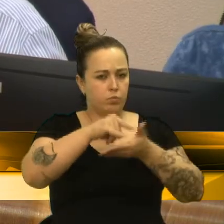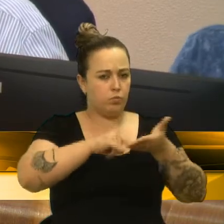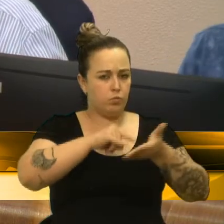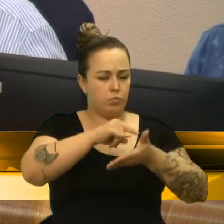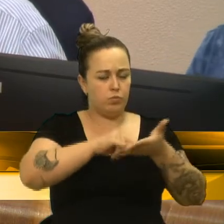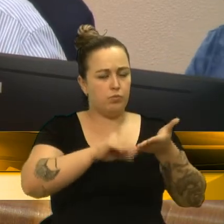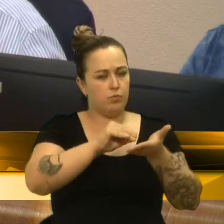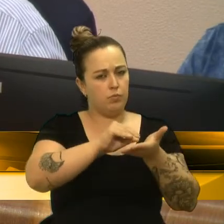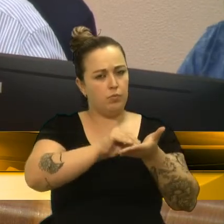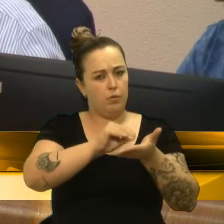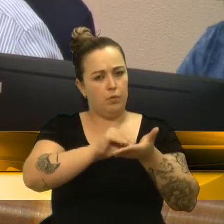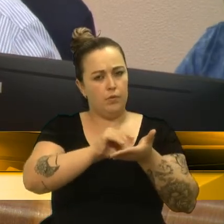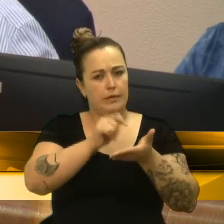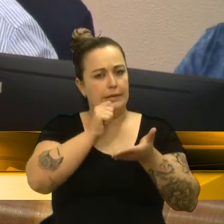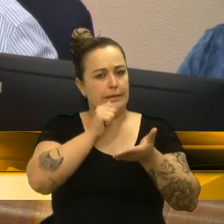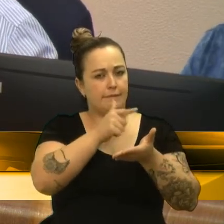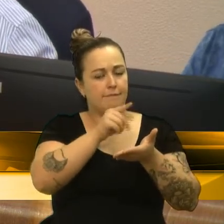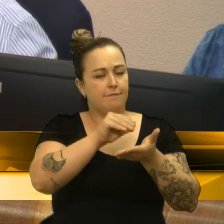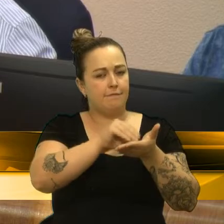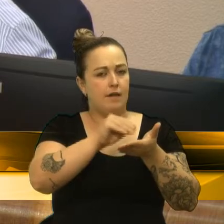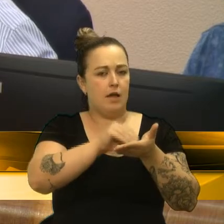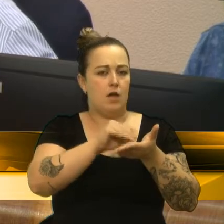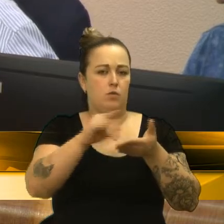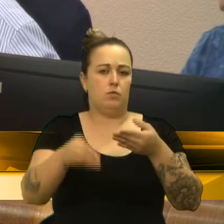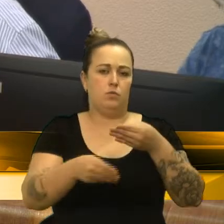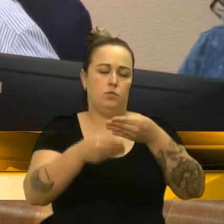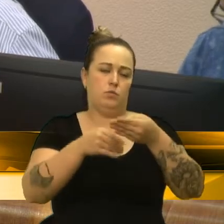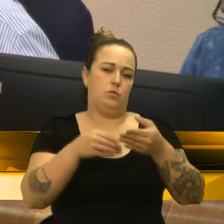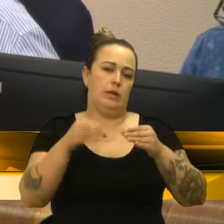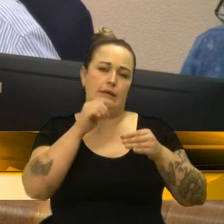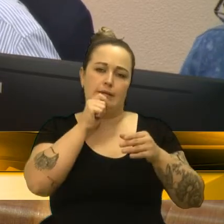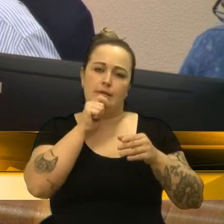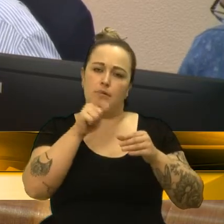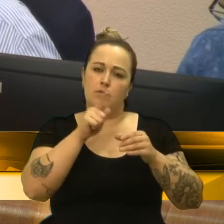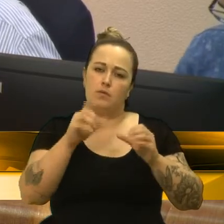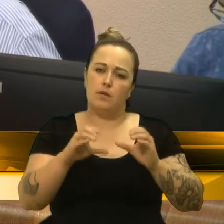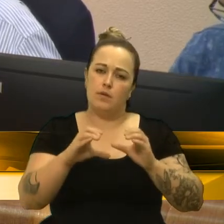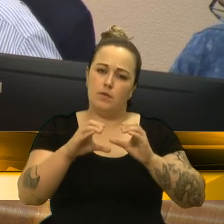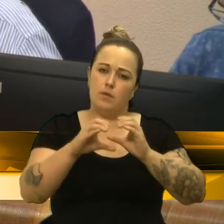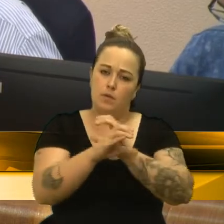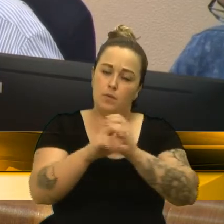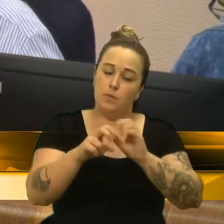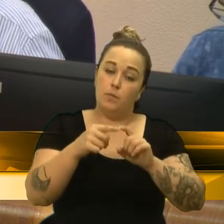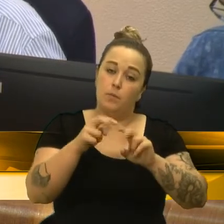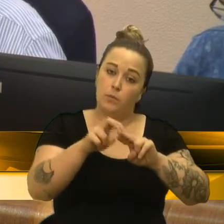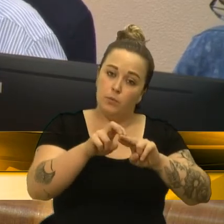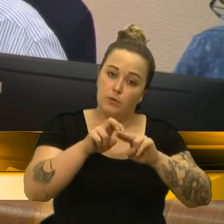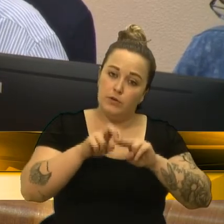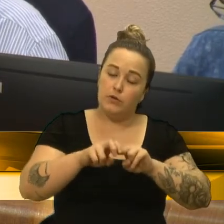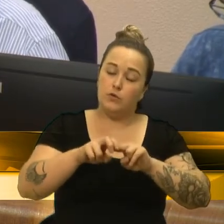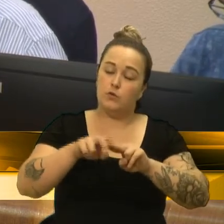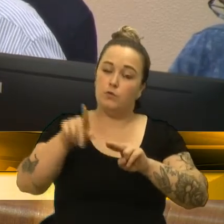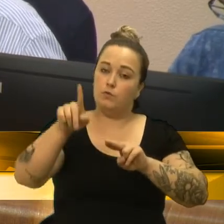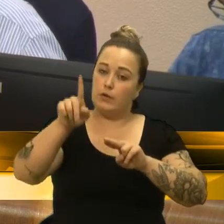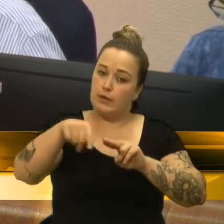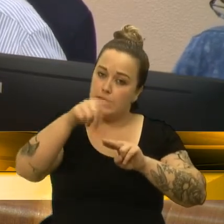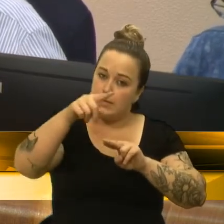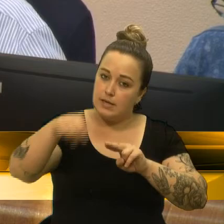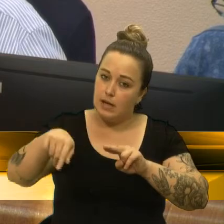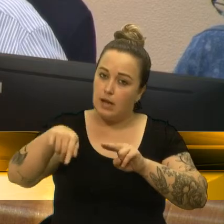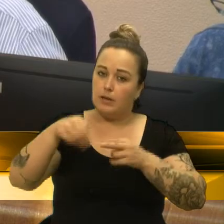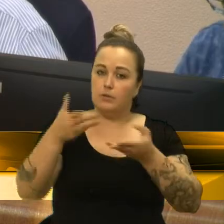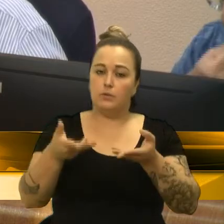referido. No segundo caso, apesar de obtida a medida liminar pelo denunciado, a decisão foi suspensa no agravo de